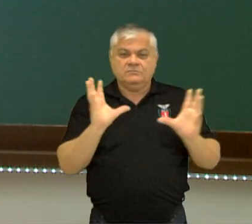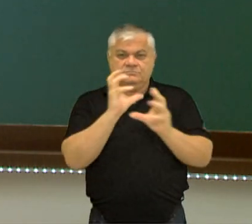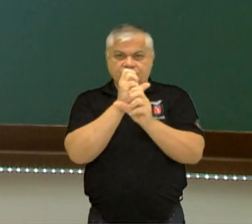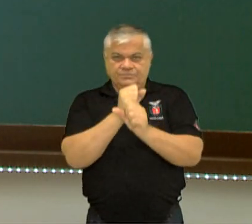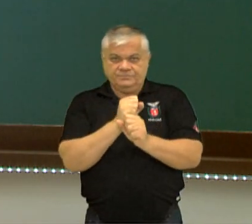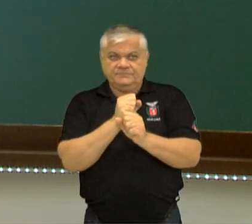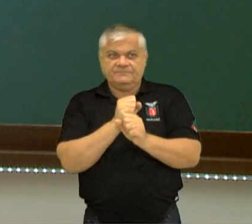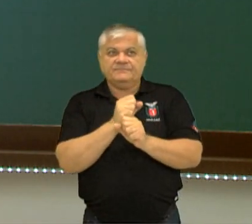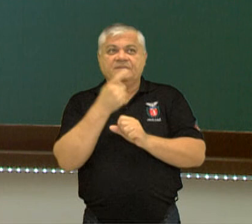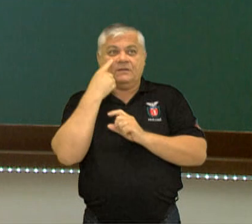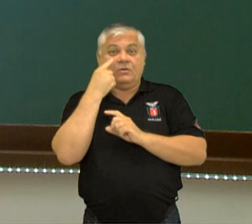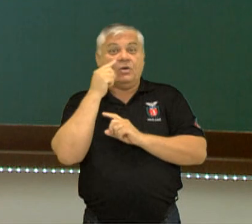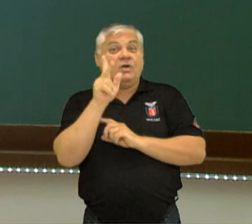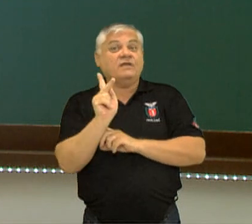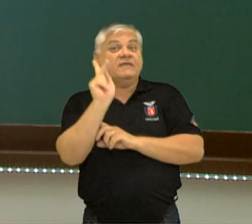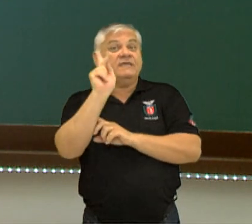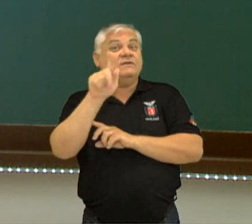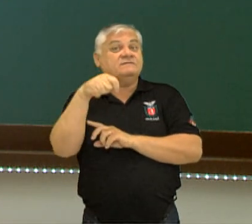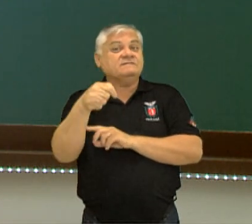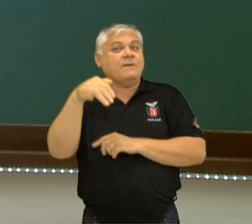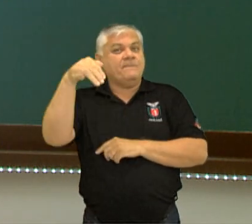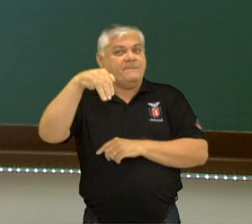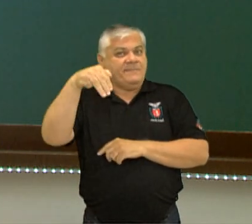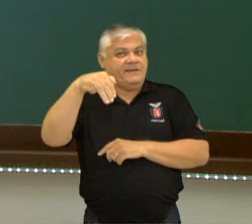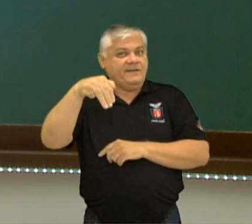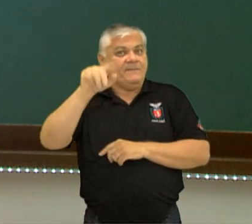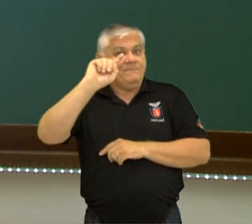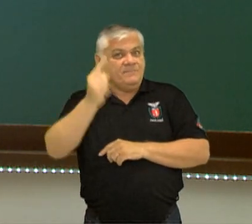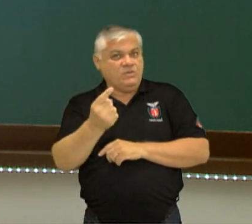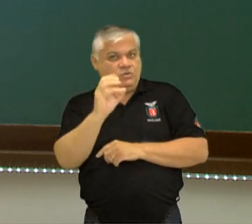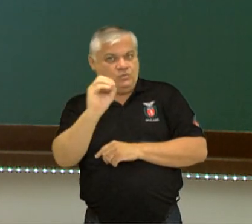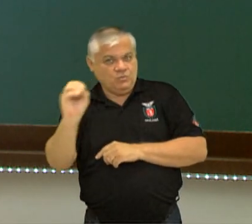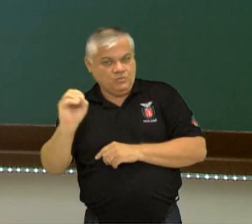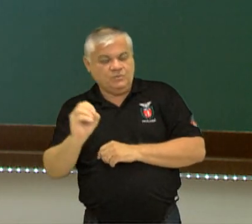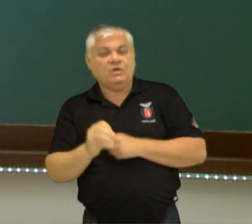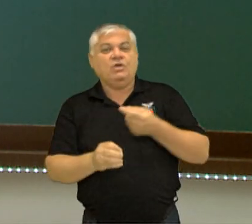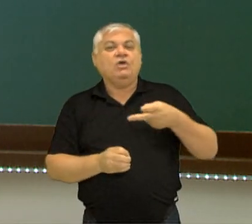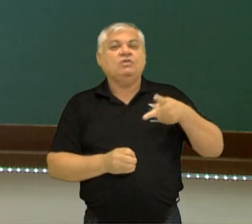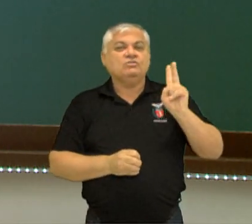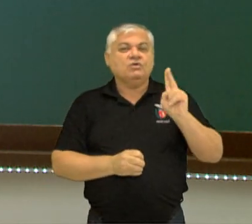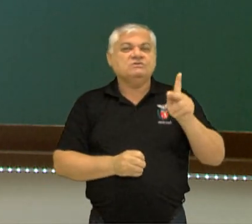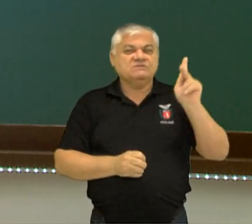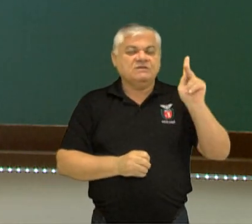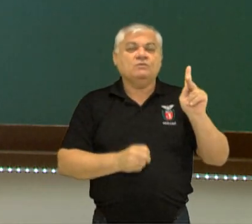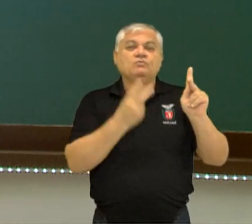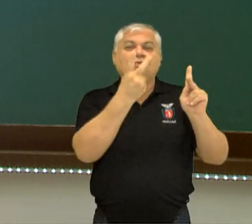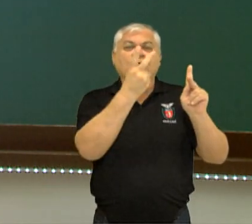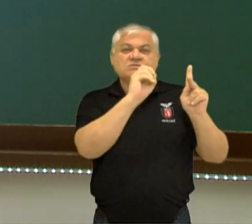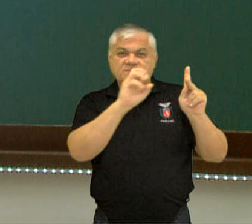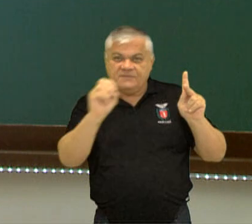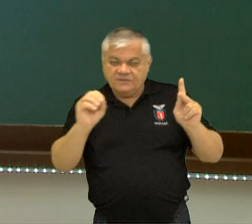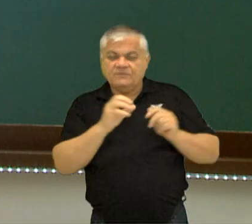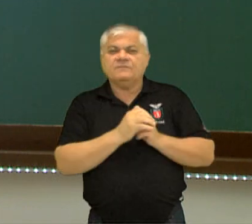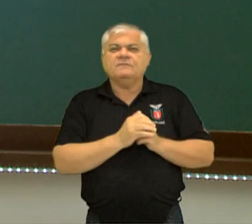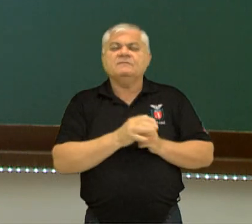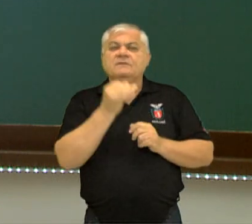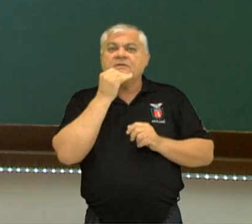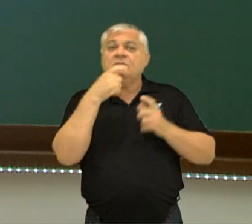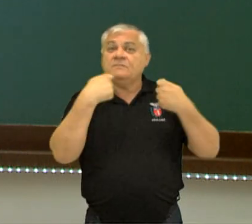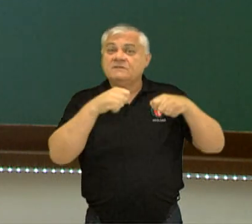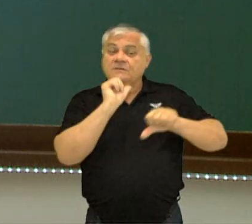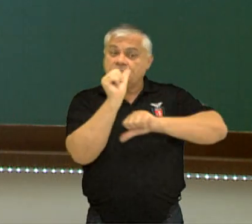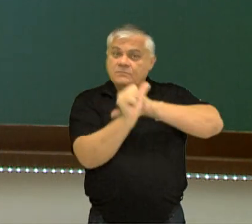tomar cuidado com as unidades. Ele tem 1000 gramas. 2 quilos, 2000 gramas. Por que eu tive